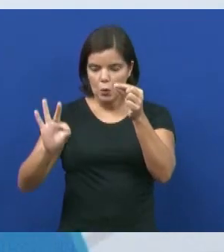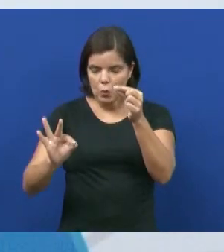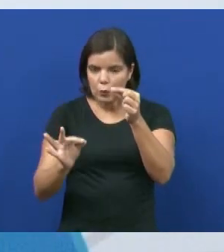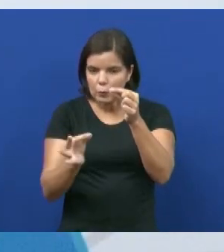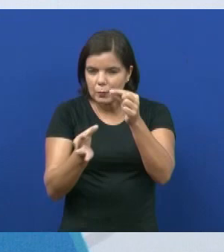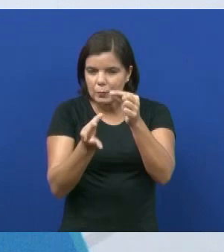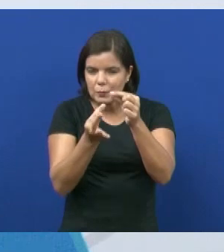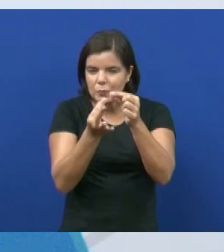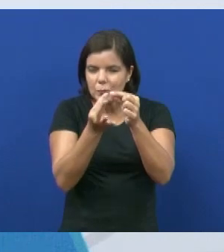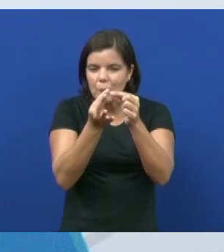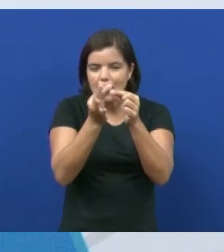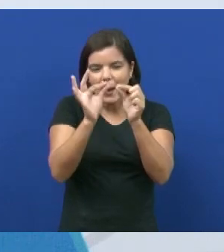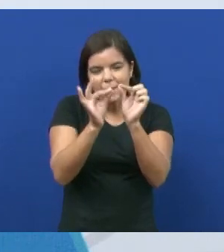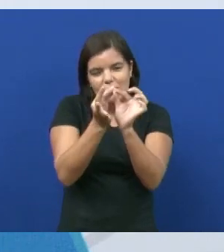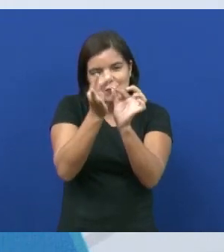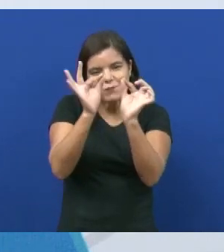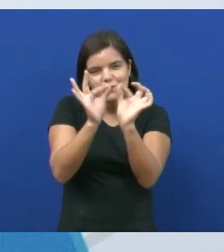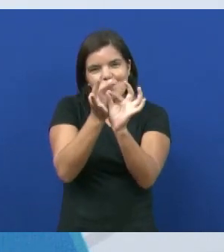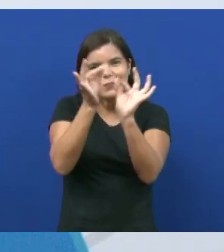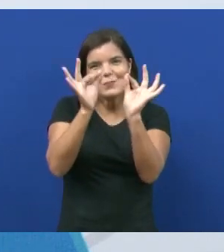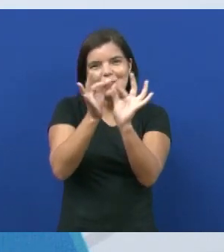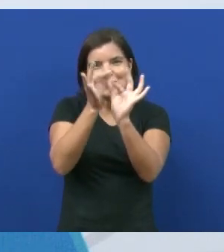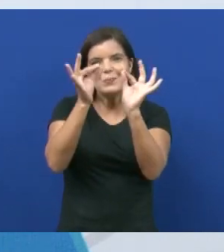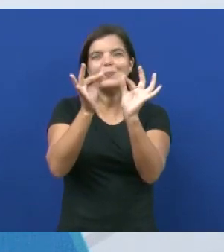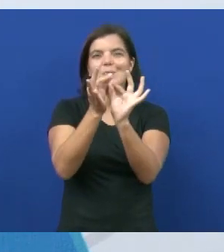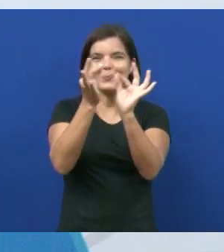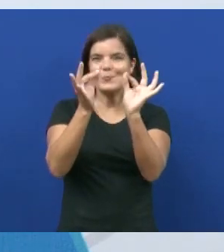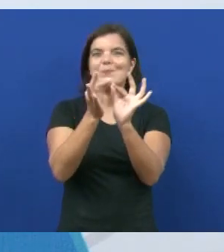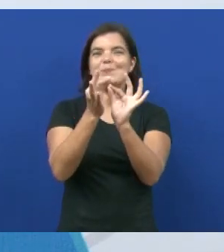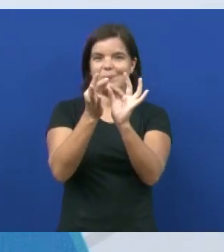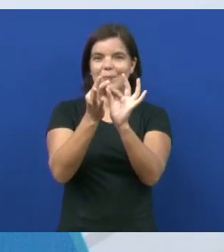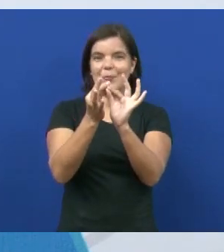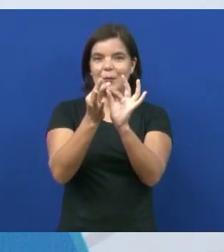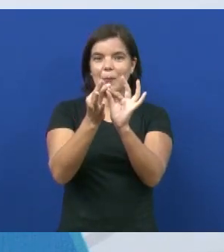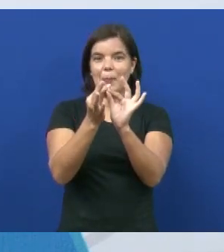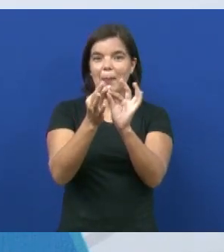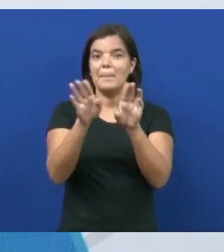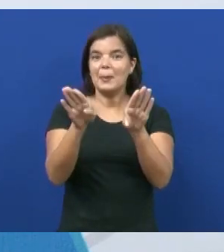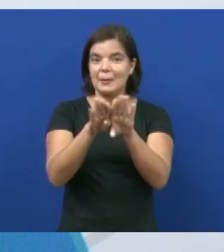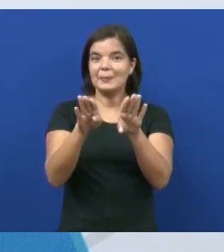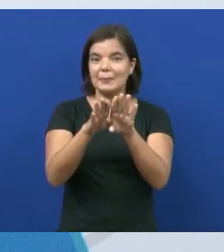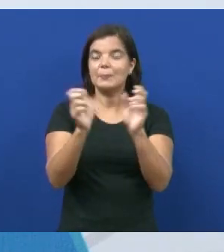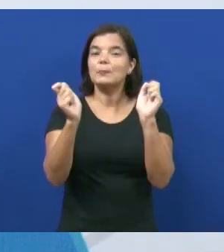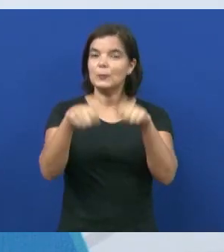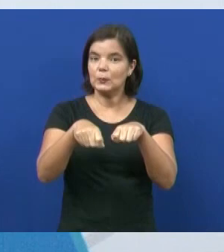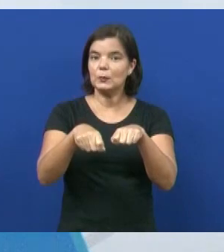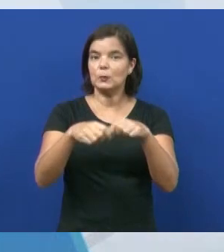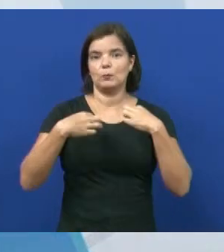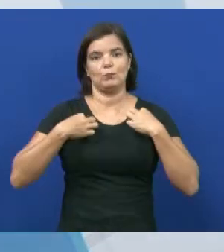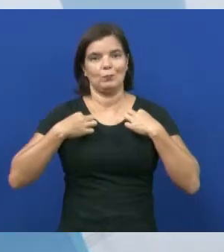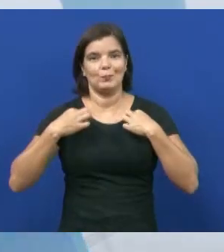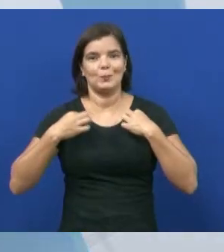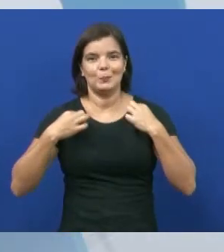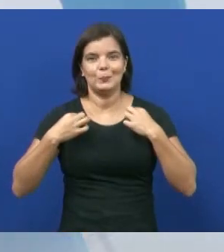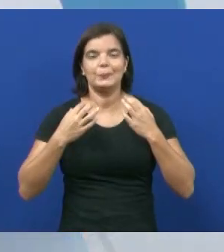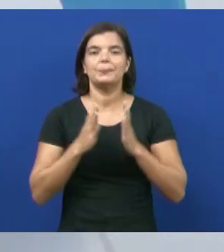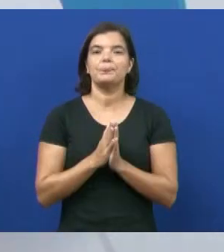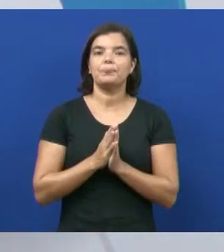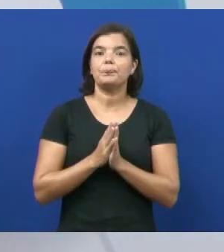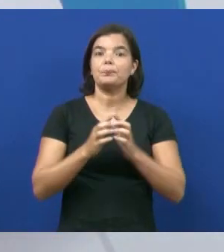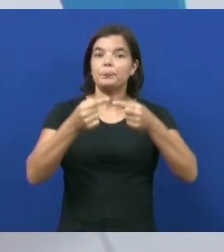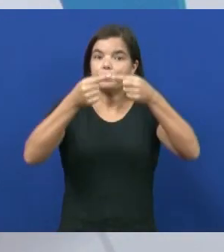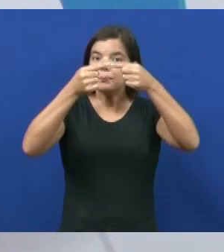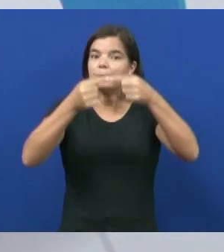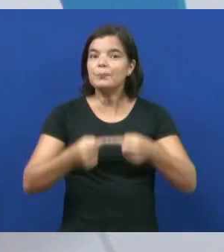determinado da máquina para que a máquina pudesse começar a puxar lá o rolo e aí fosse formando o tecido. A